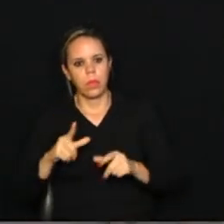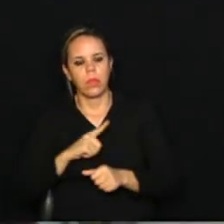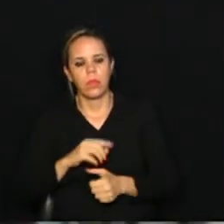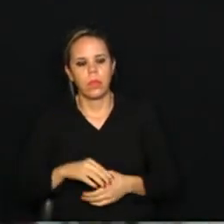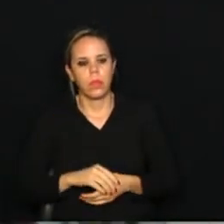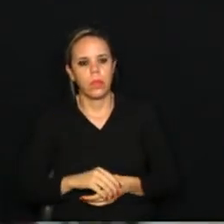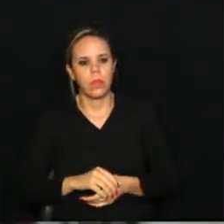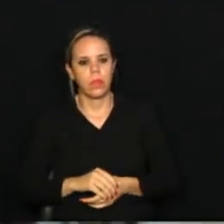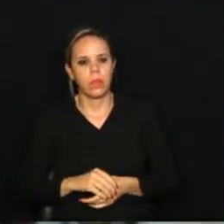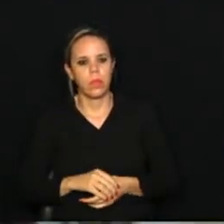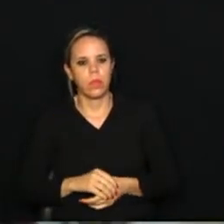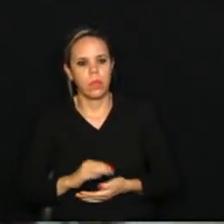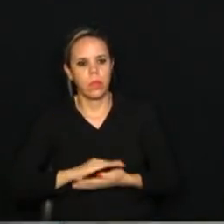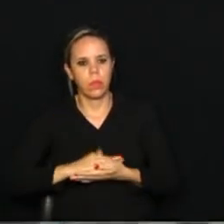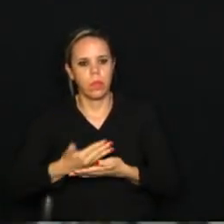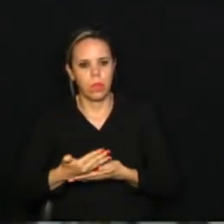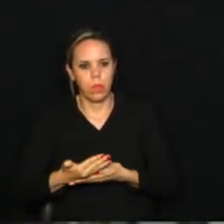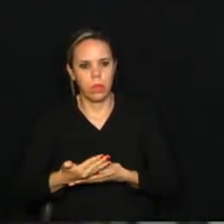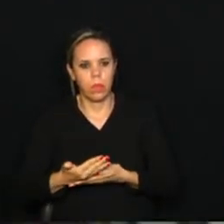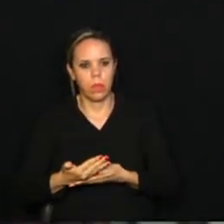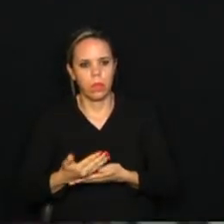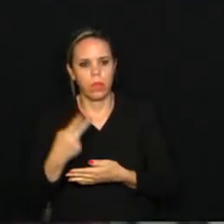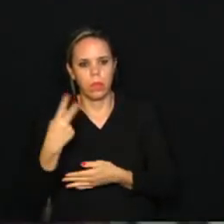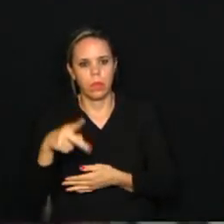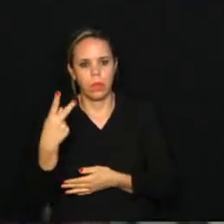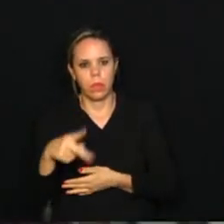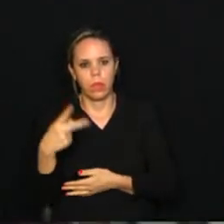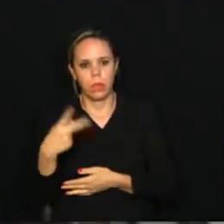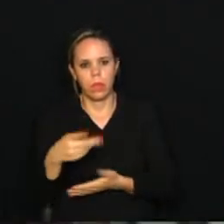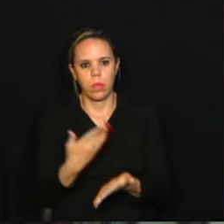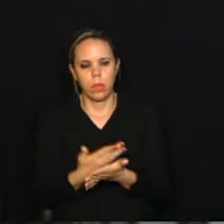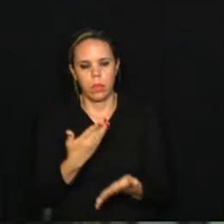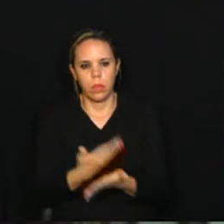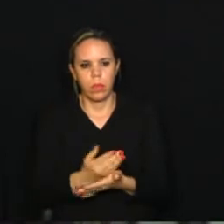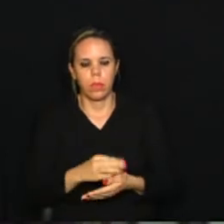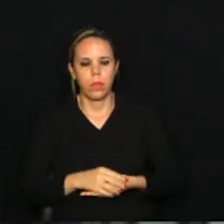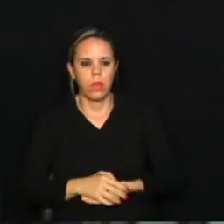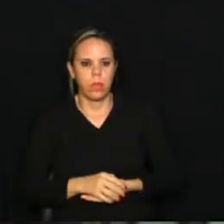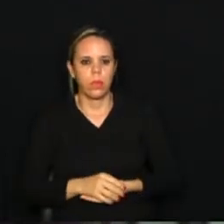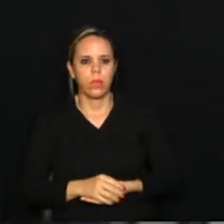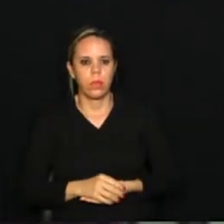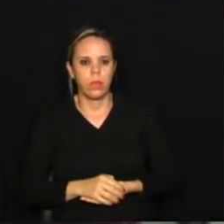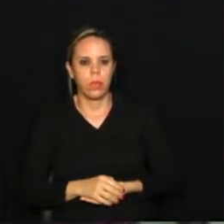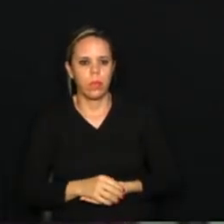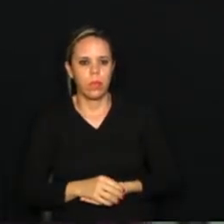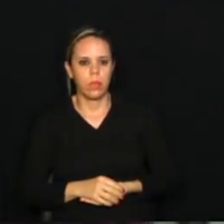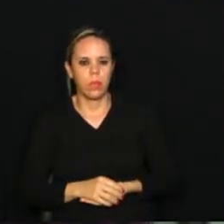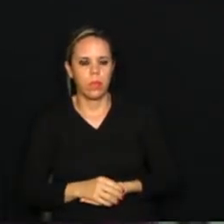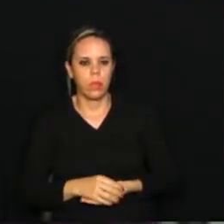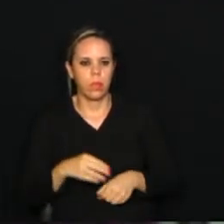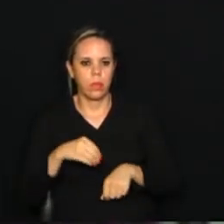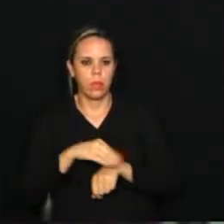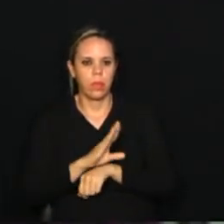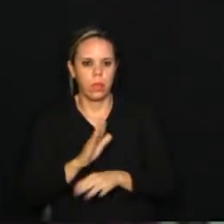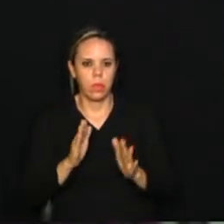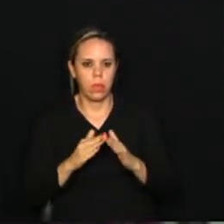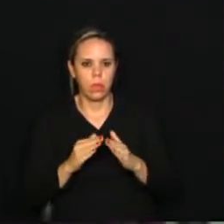um Chromebook para suas aulas, né? E ele leva